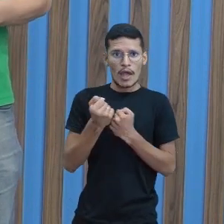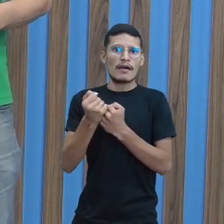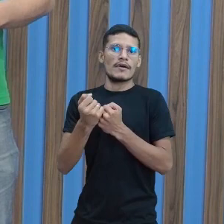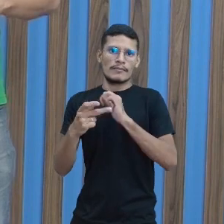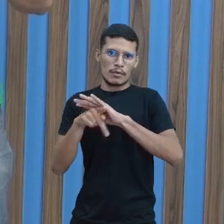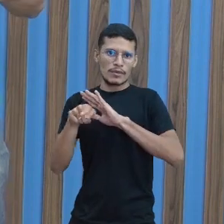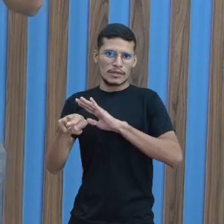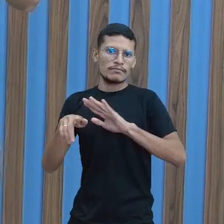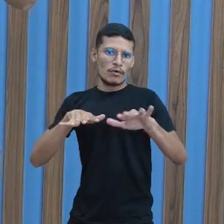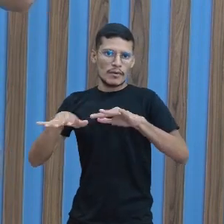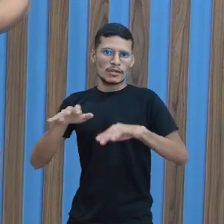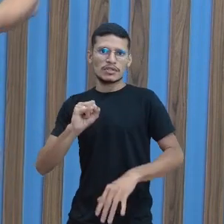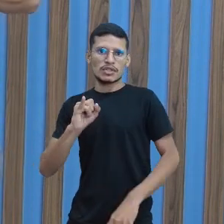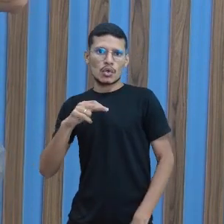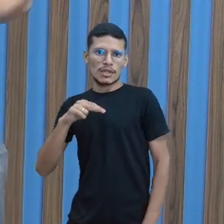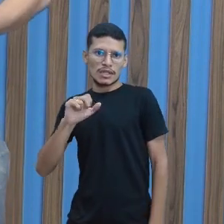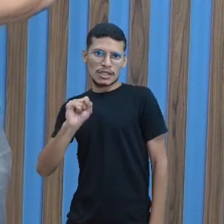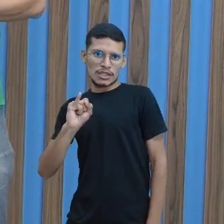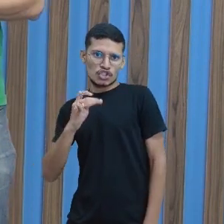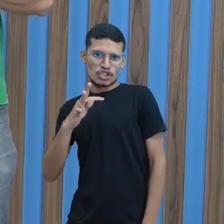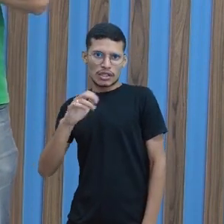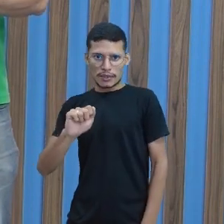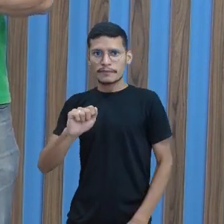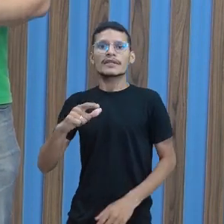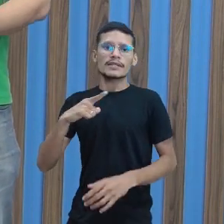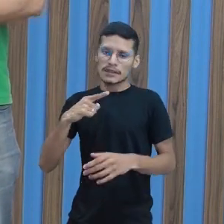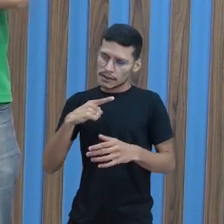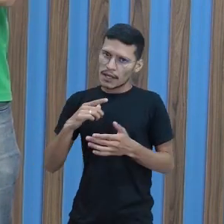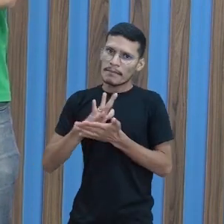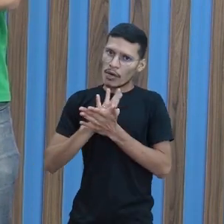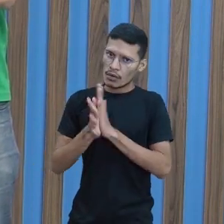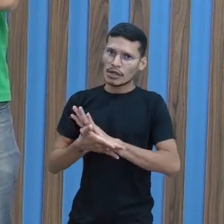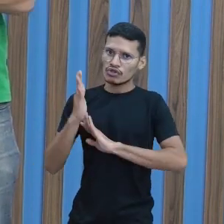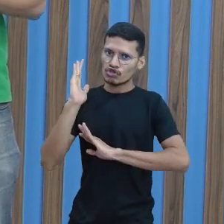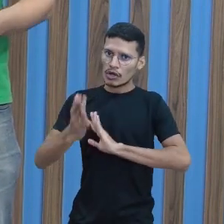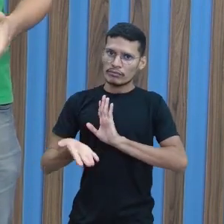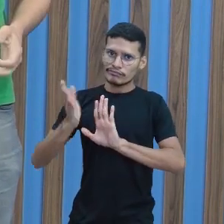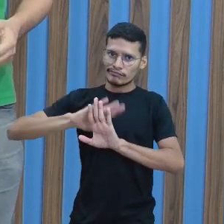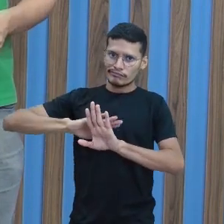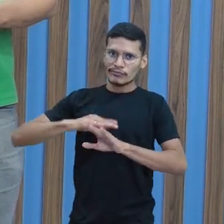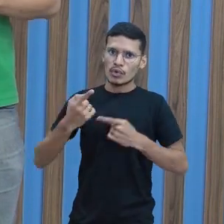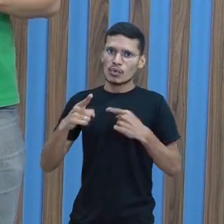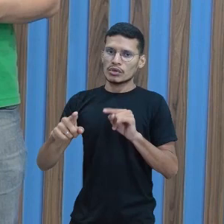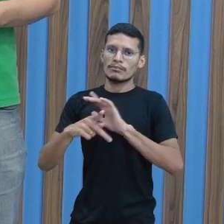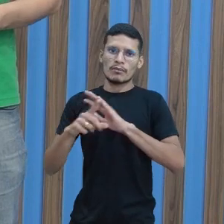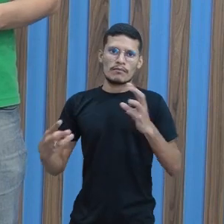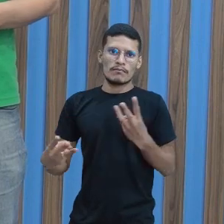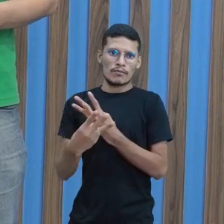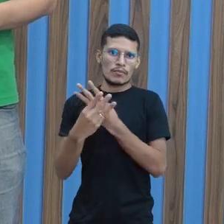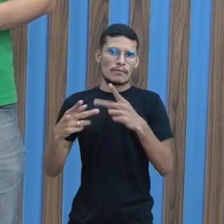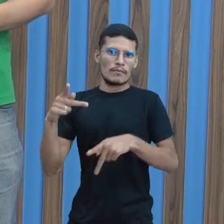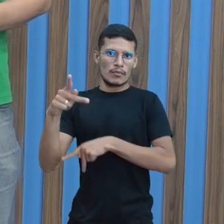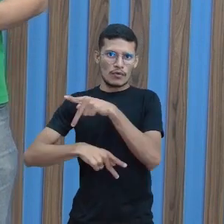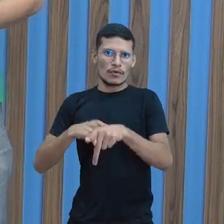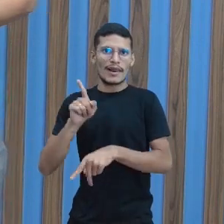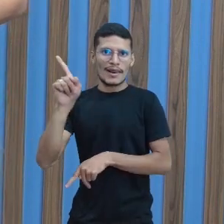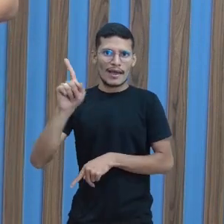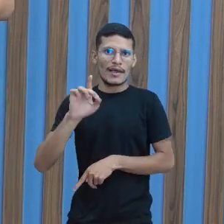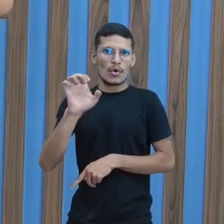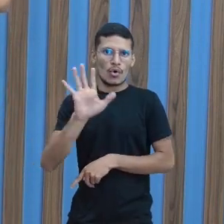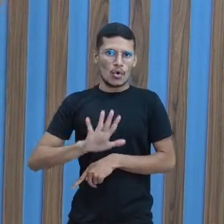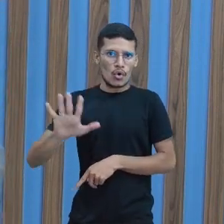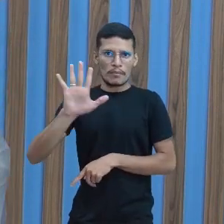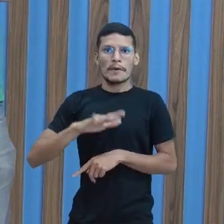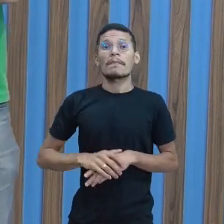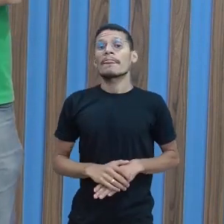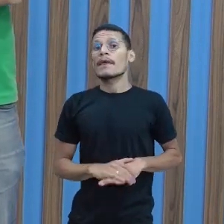sionista, né? Apesar de todo o preconceito que existia, né, e violência contra a população judaica na Europa, tá certo? E